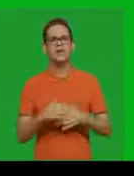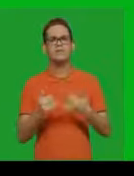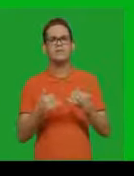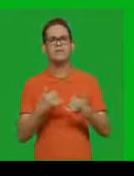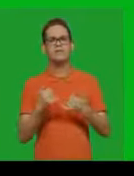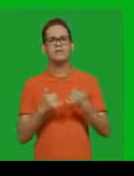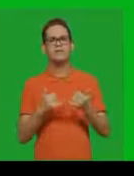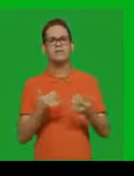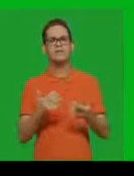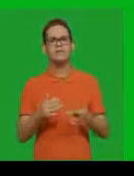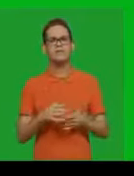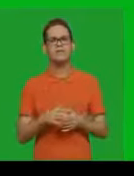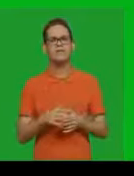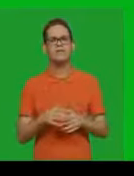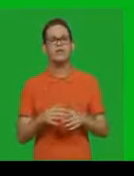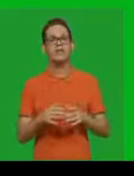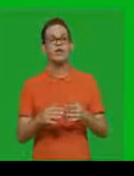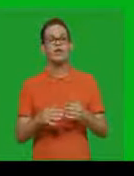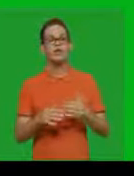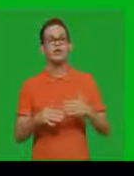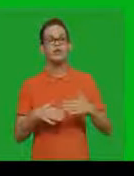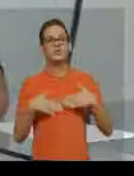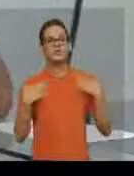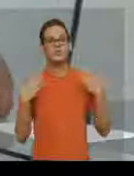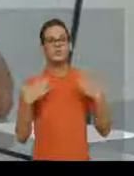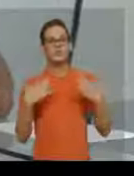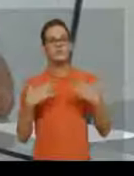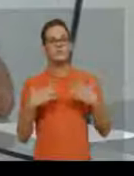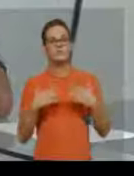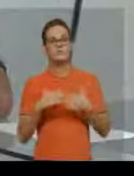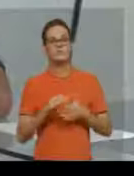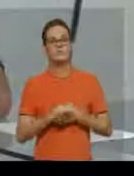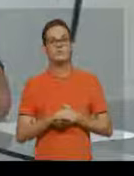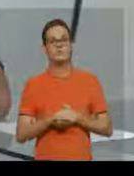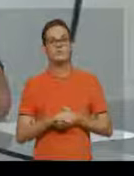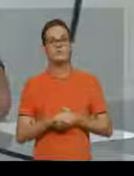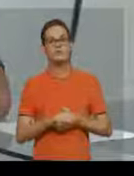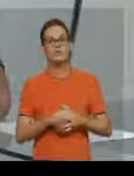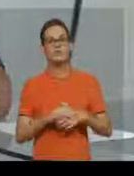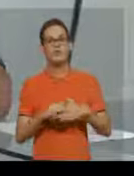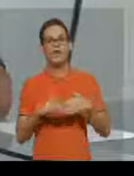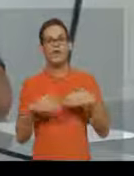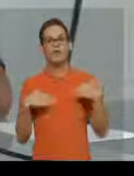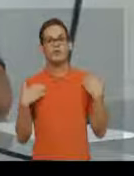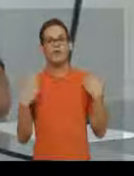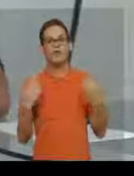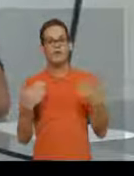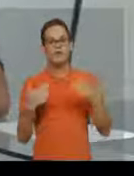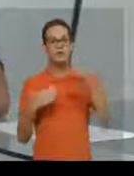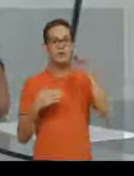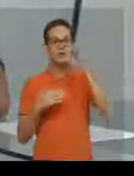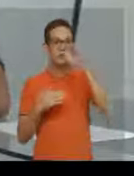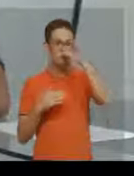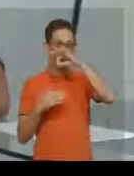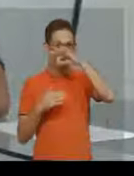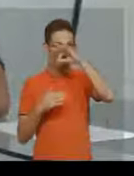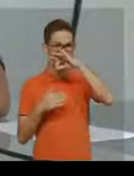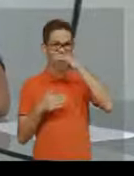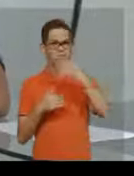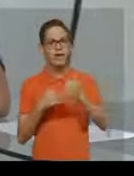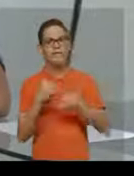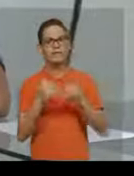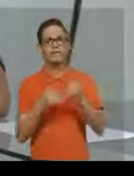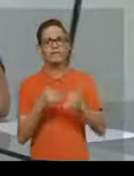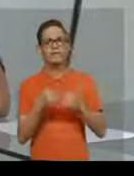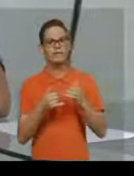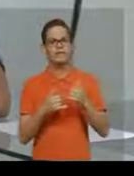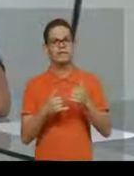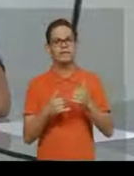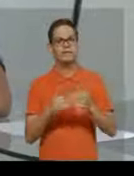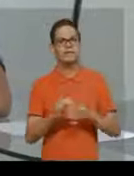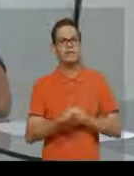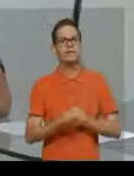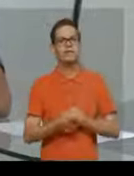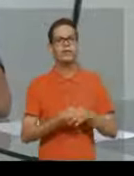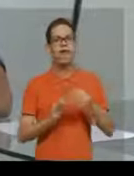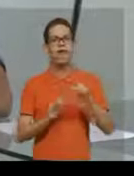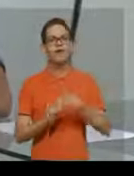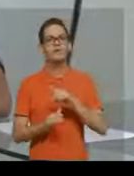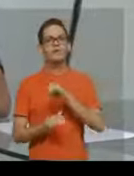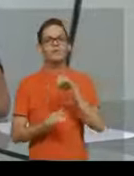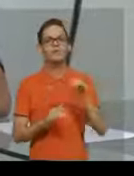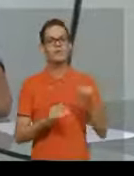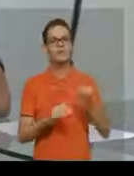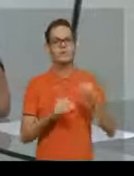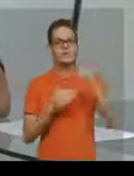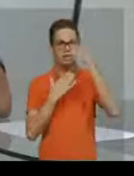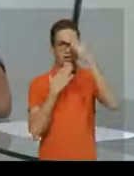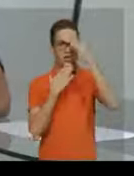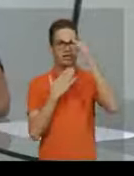é? Então, aí o Turkey Trot, é um trote do Peru, né? São umas brincadeiras que eles fazem no Thanksgiving Day, como